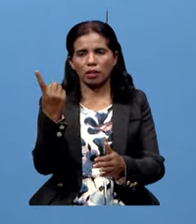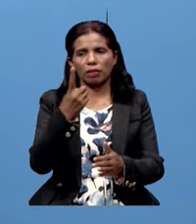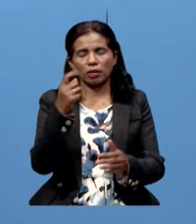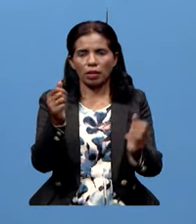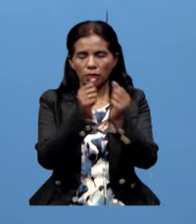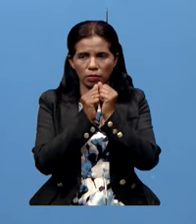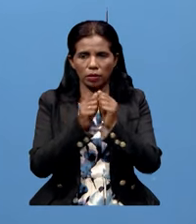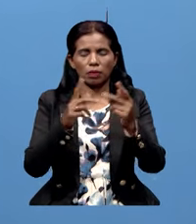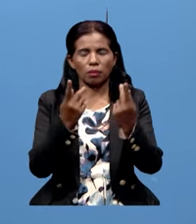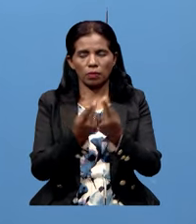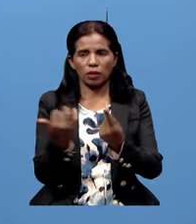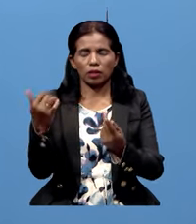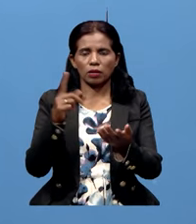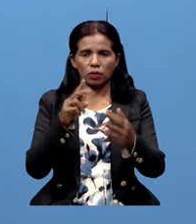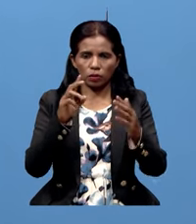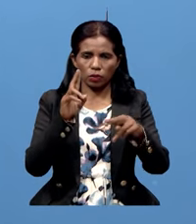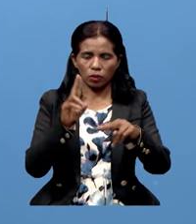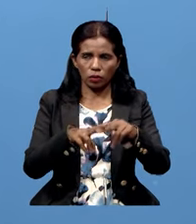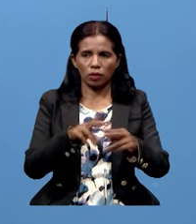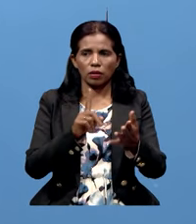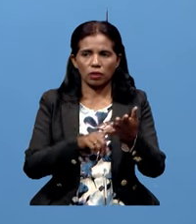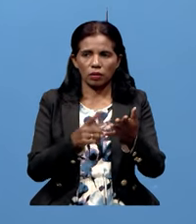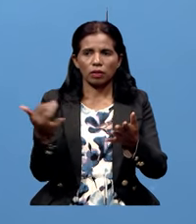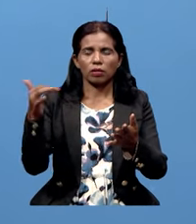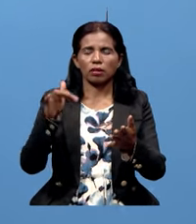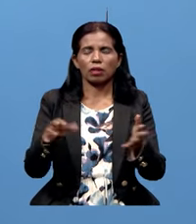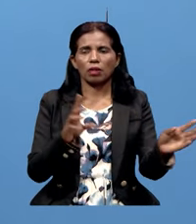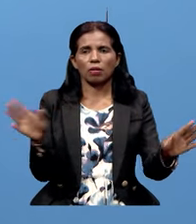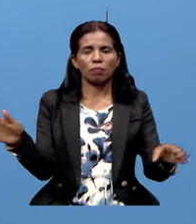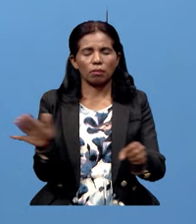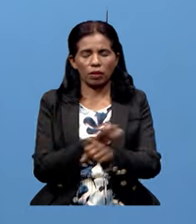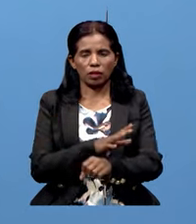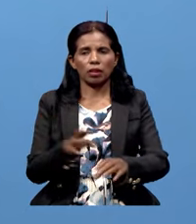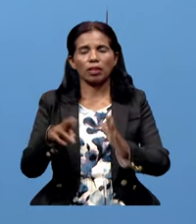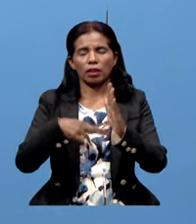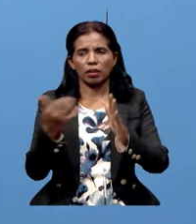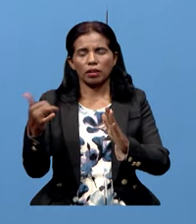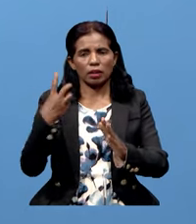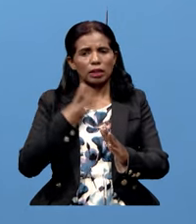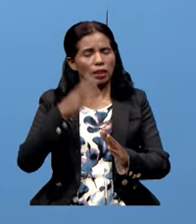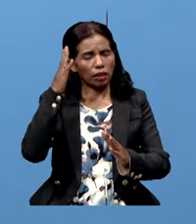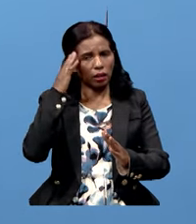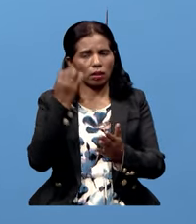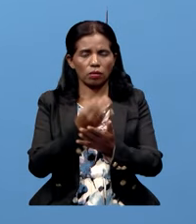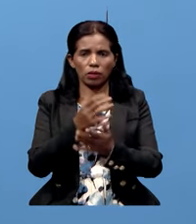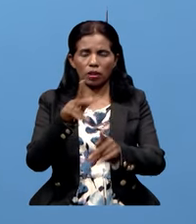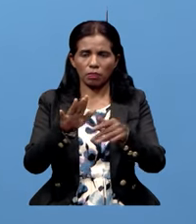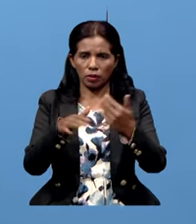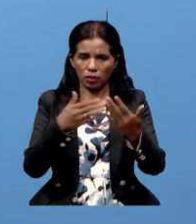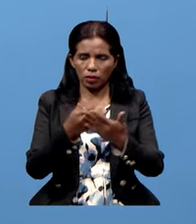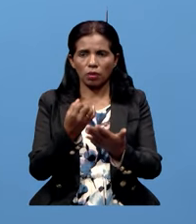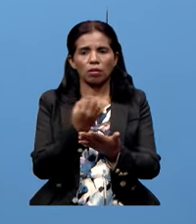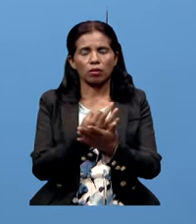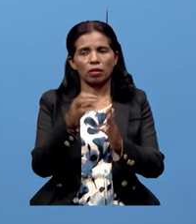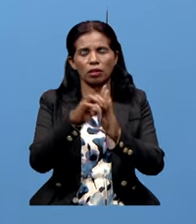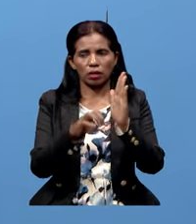com a companhia ser tour, discute, para ser completo o requisito será né. Também tem que ter, né, o São Paulo Unia, o Estado da Unia, e